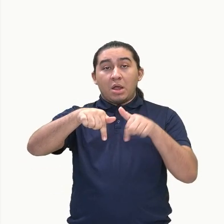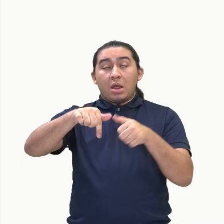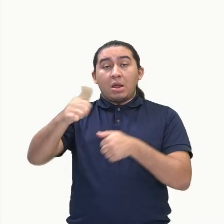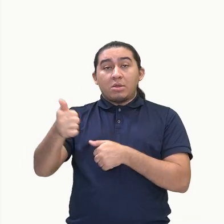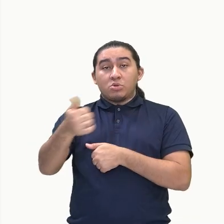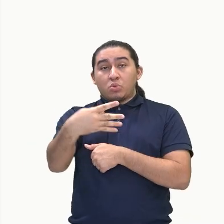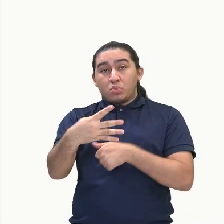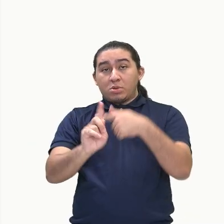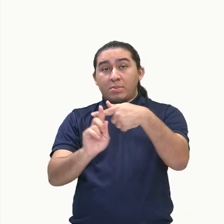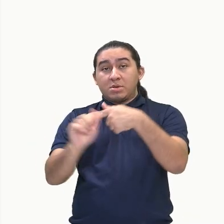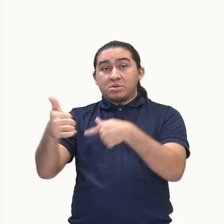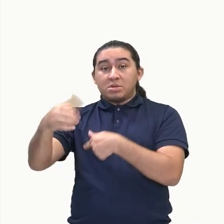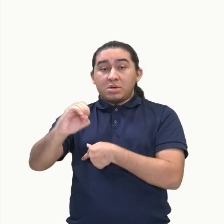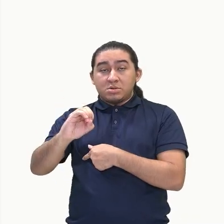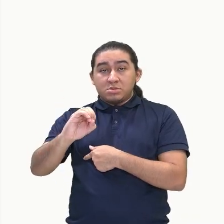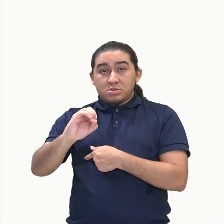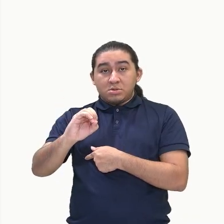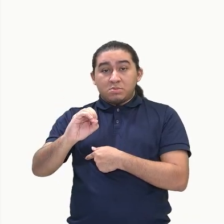10,